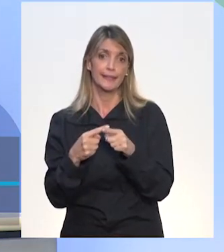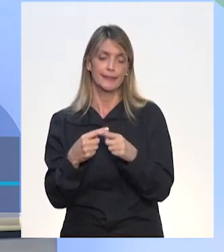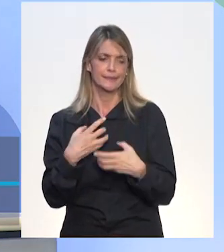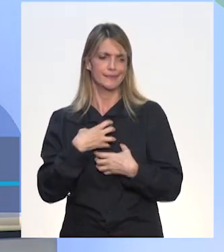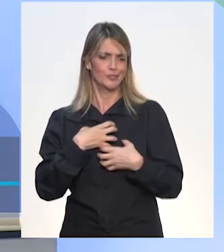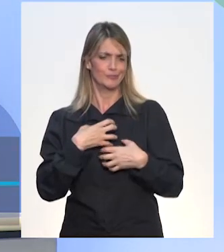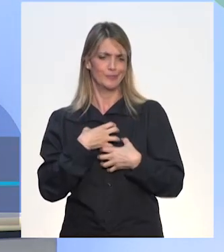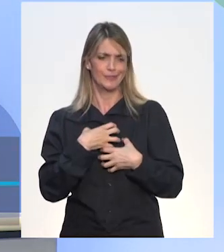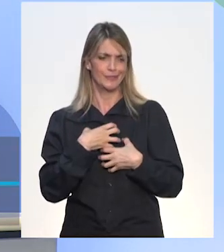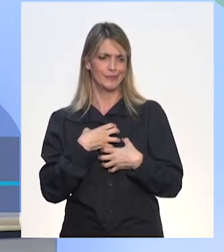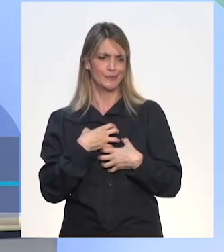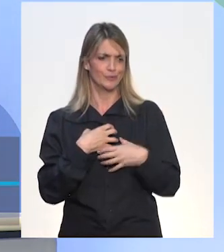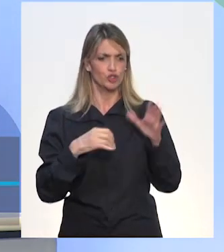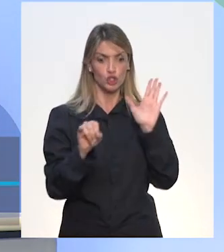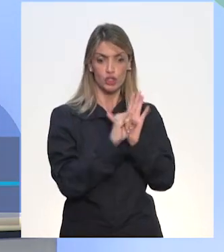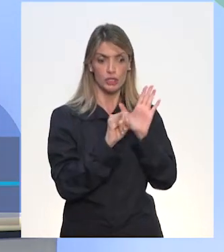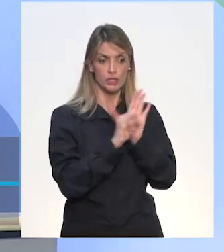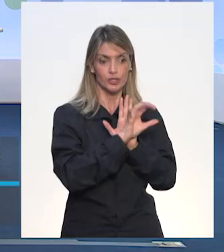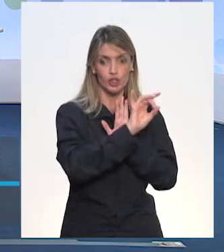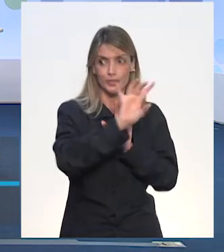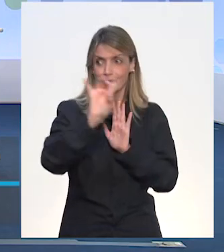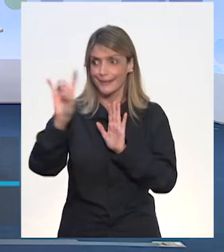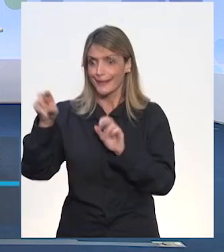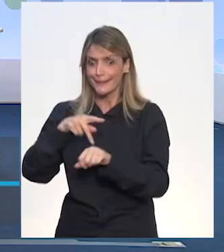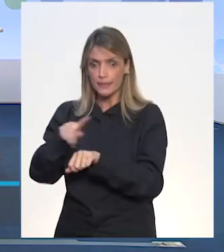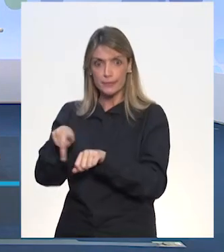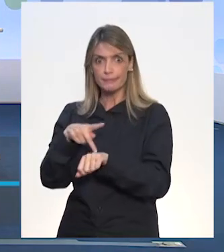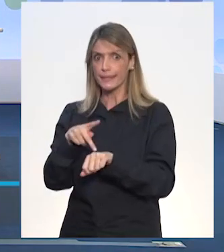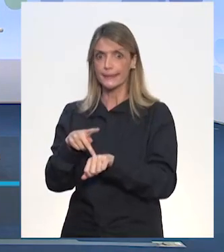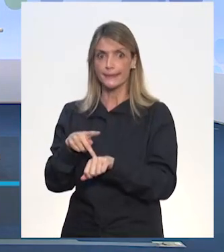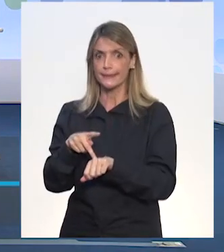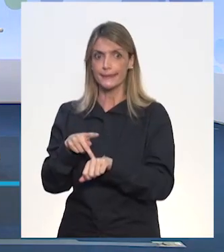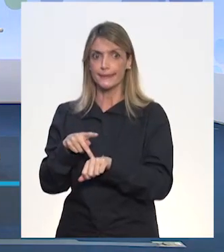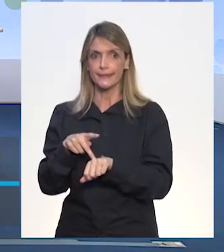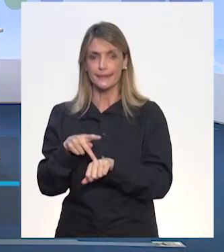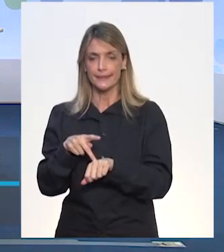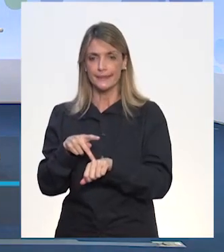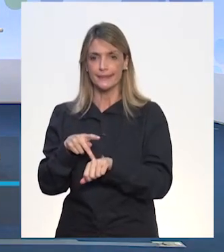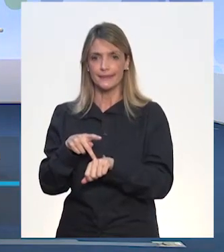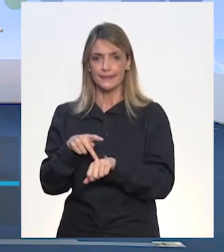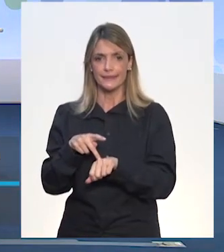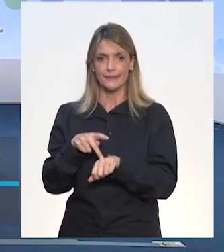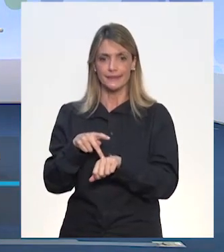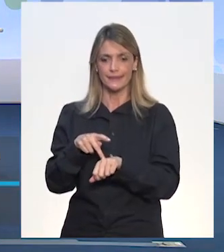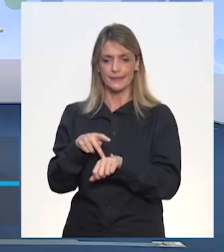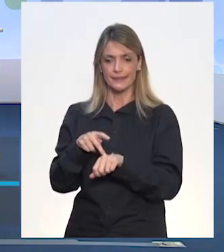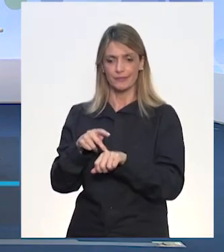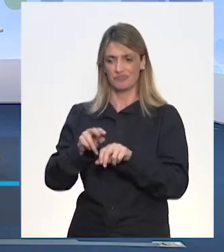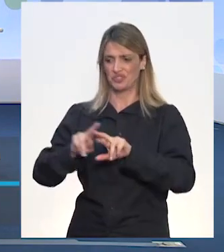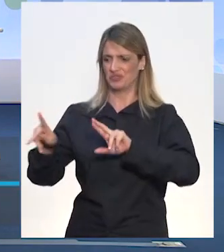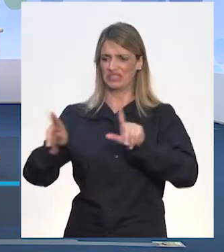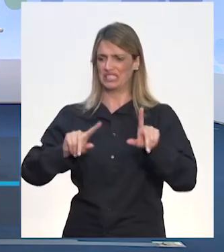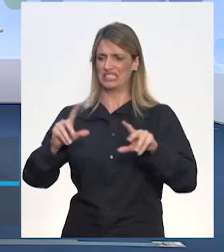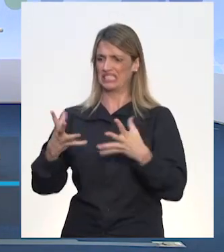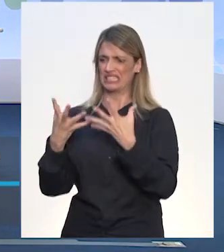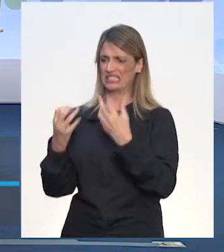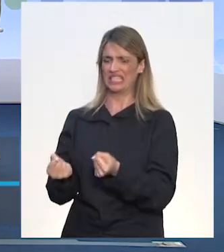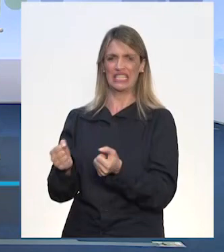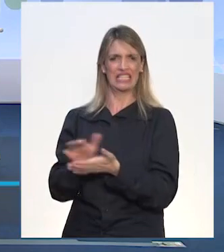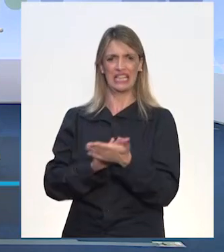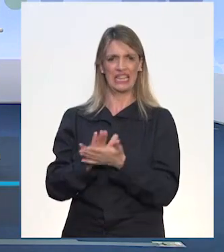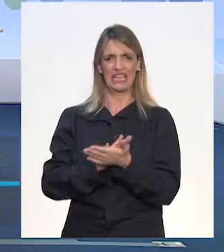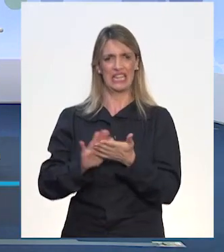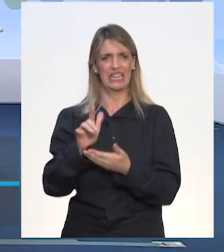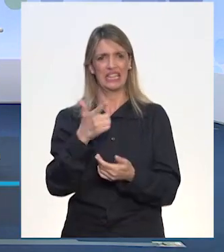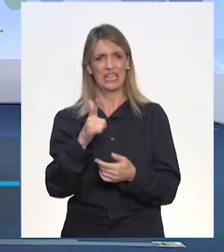sentimento identitário, né, de que as pessoas são muito hostis com a diferença. Não sei, o que você acha, professor? Não,